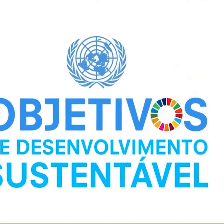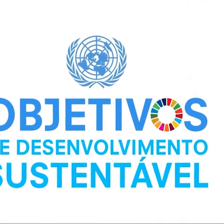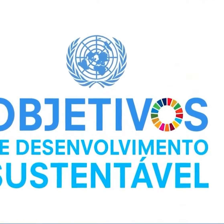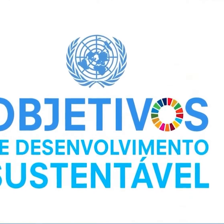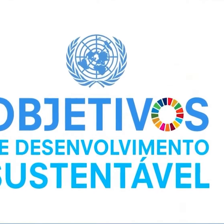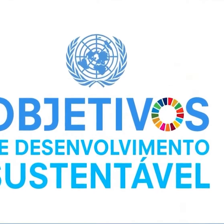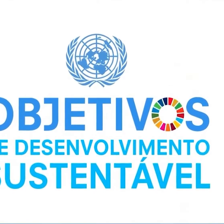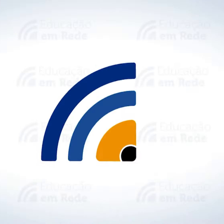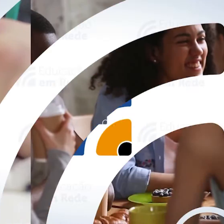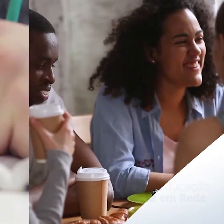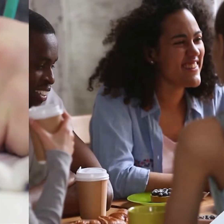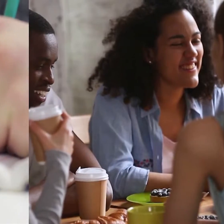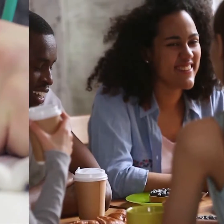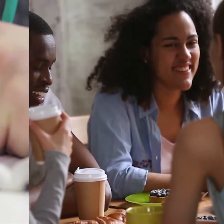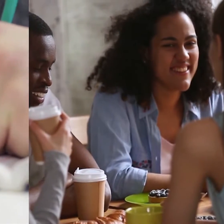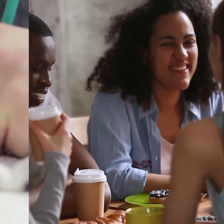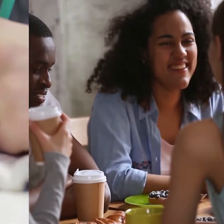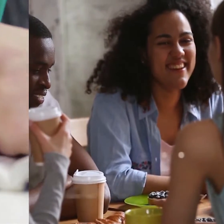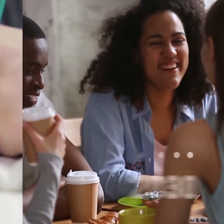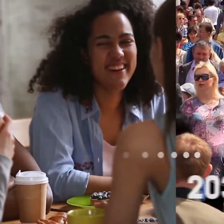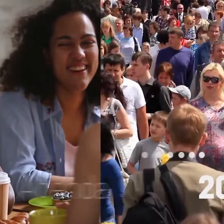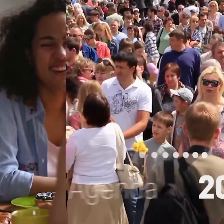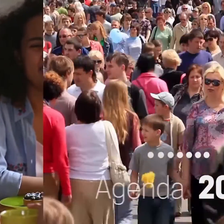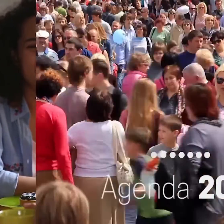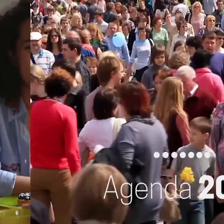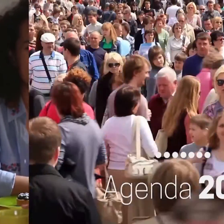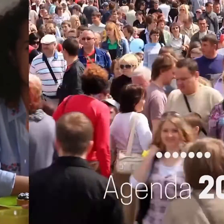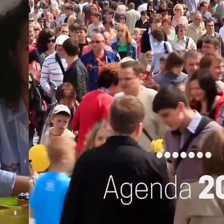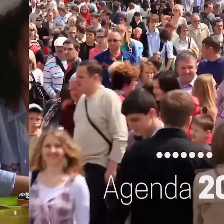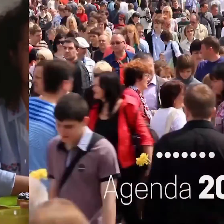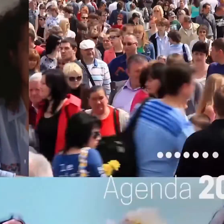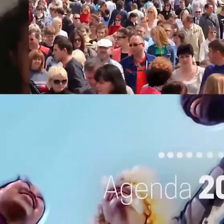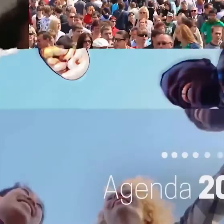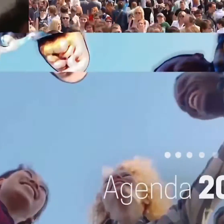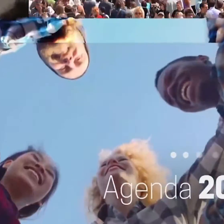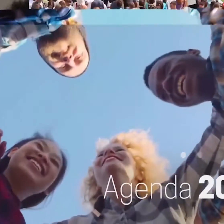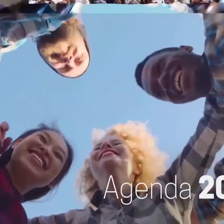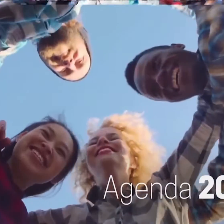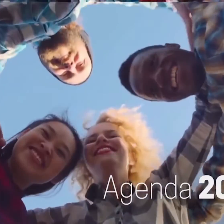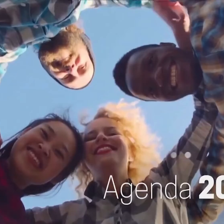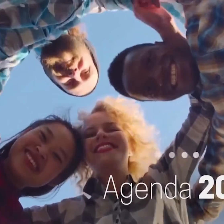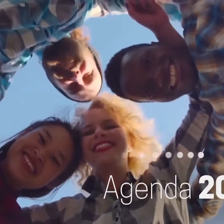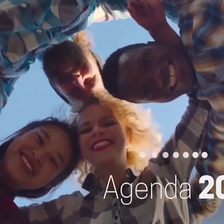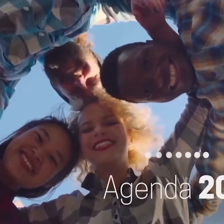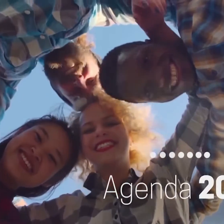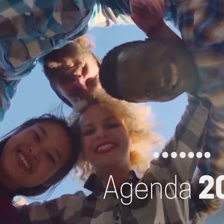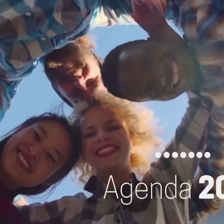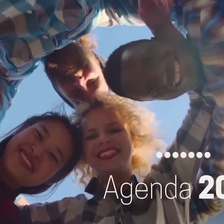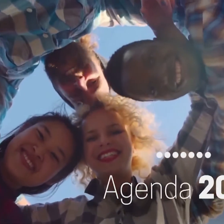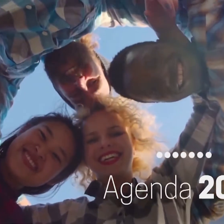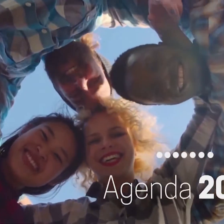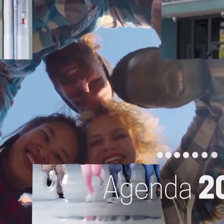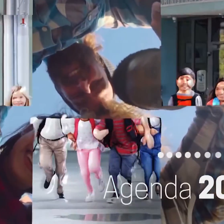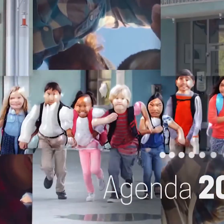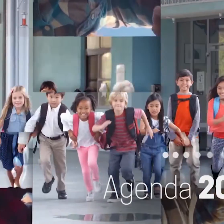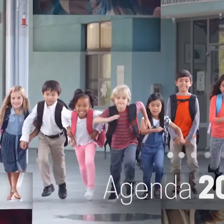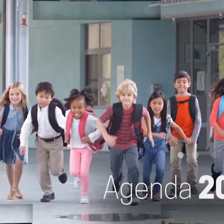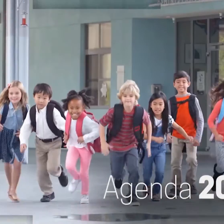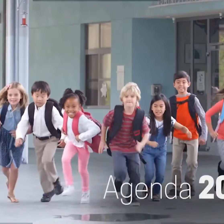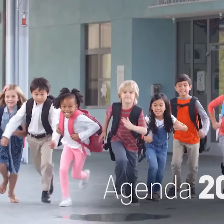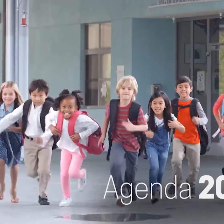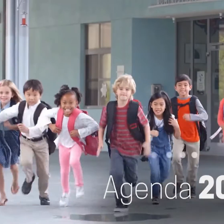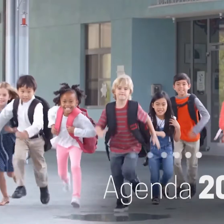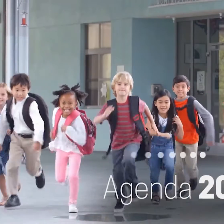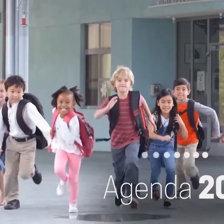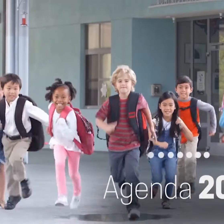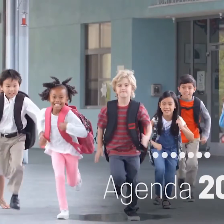famosos ODS, propostas que fazem parte aí da Agenda 2030, que é uma nova agenda de desenvolvimento global proposta para os próximos